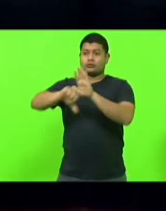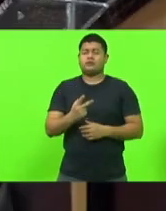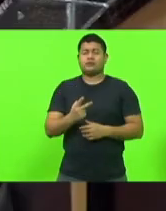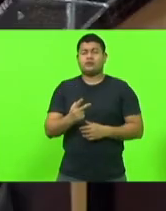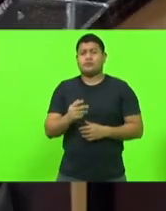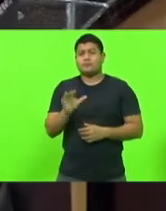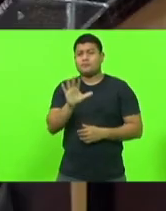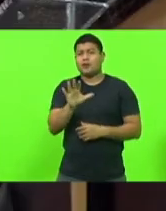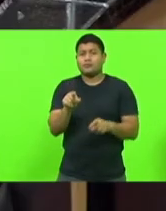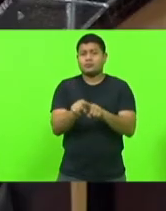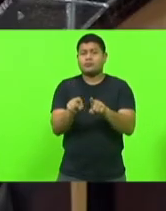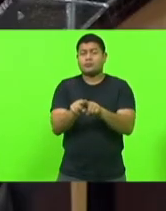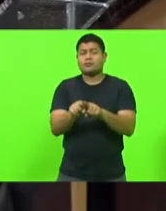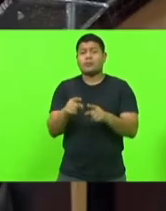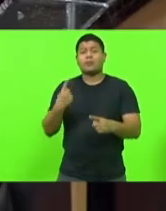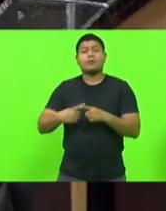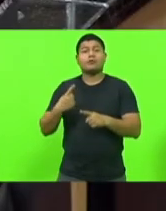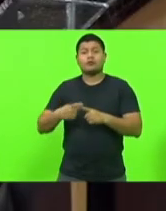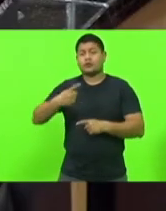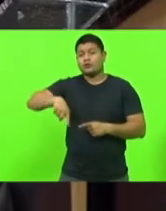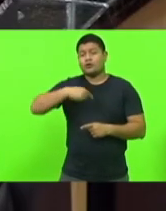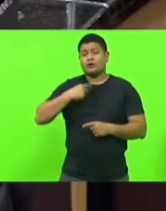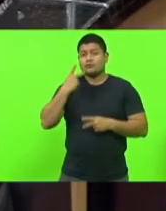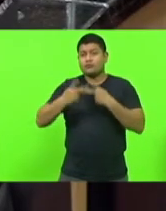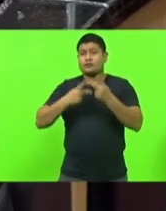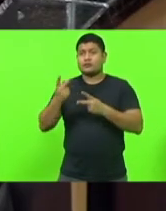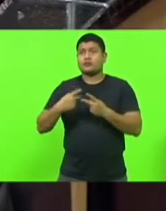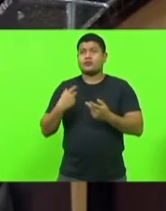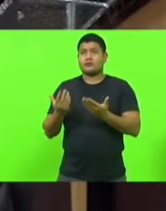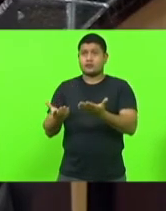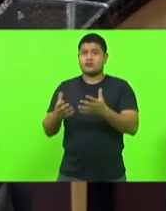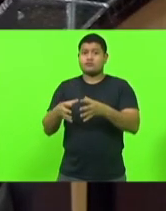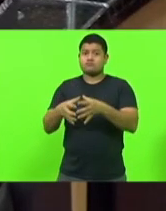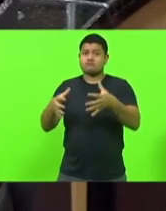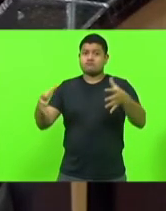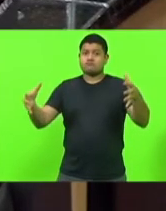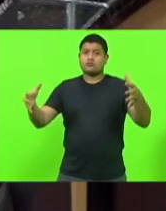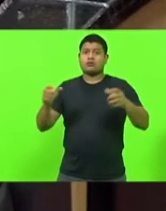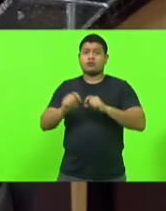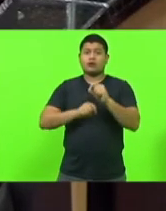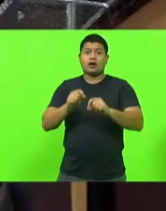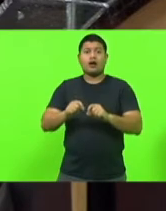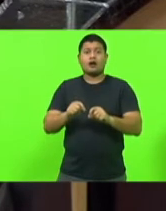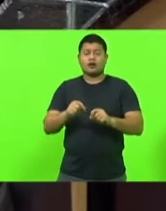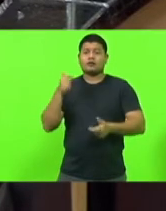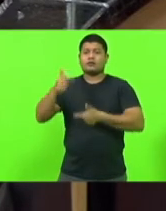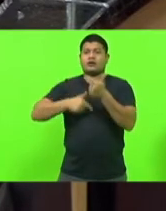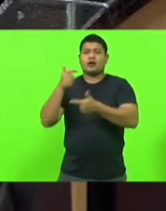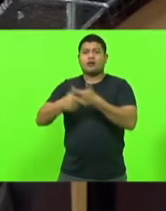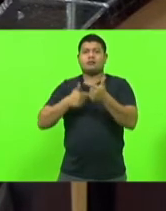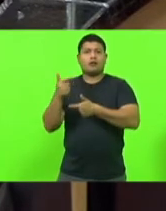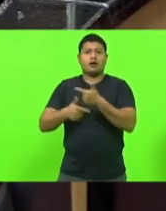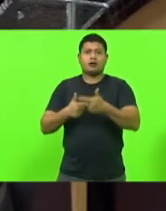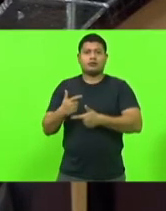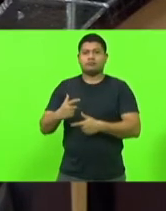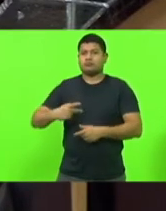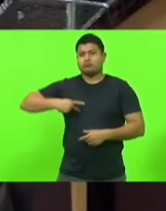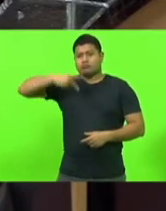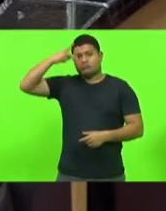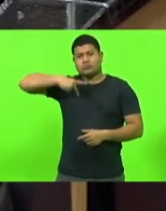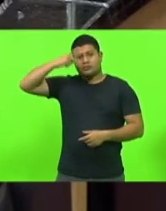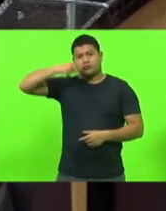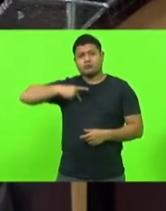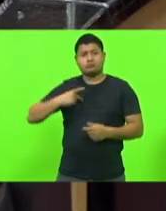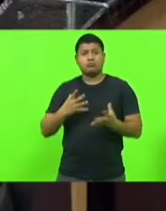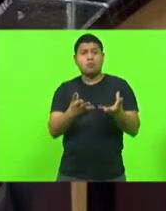grave. Nós estamos falando de algo que cresceu muito no Brasil, que é o trabalho informal. Assim como ele, nós temos milhões